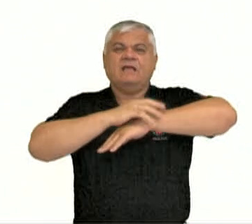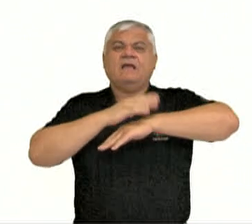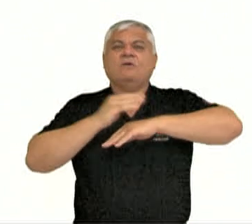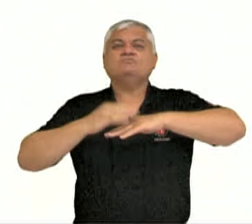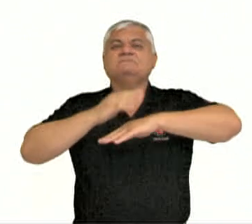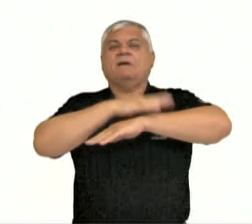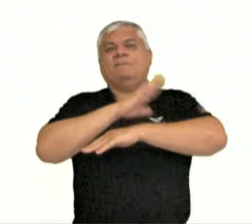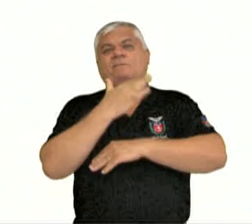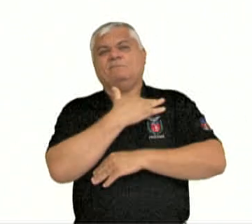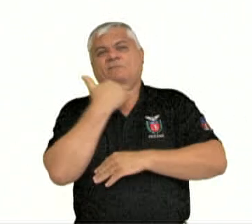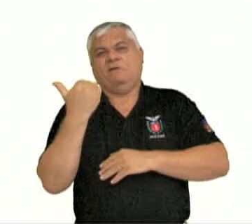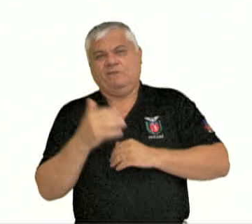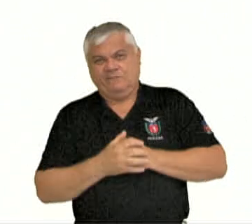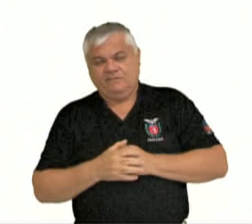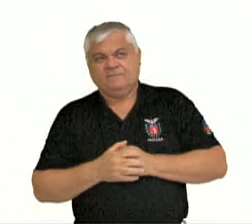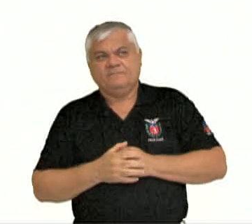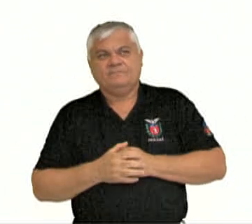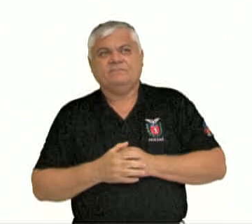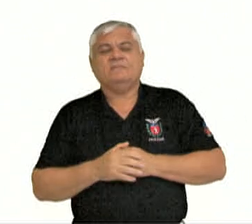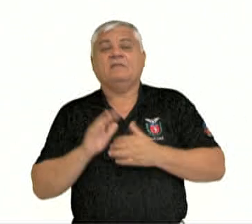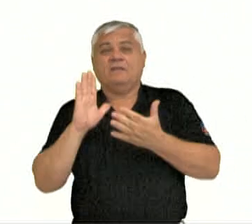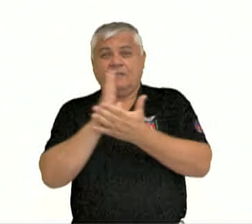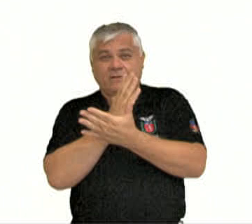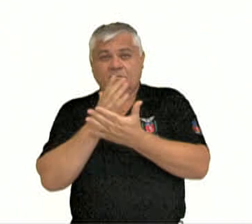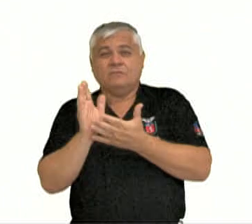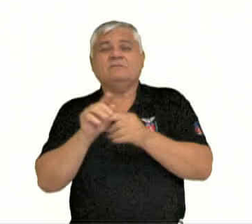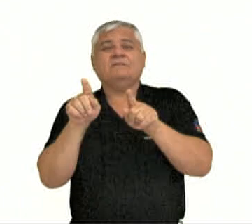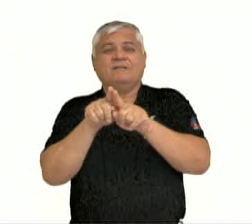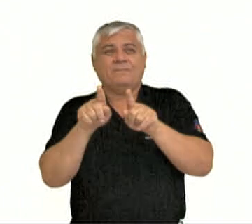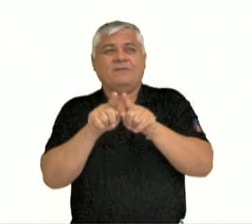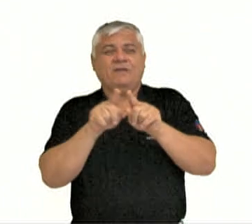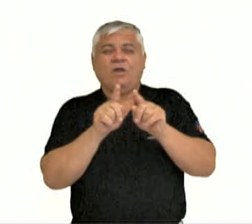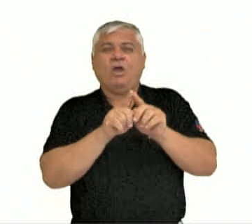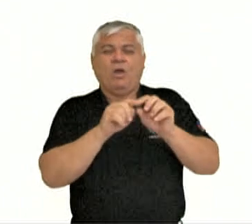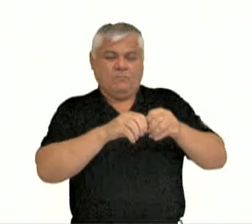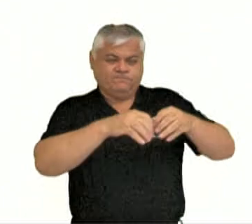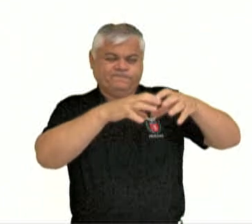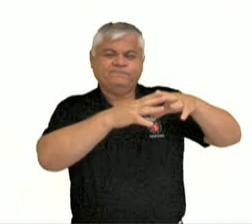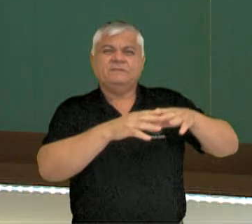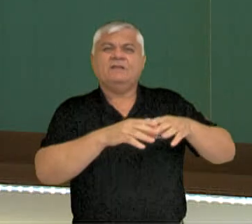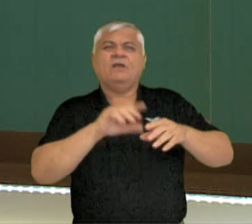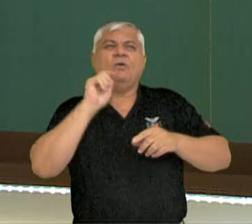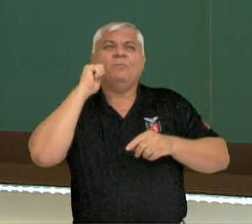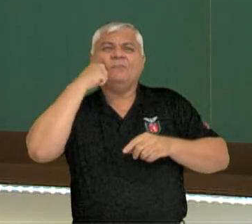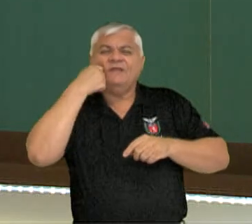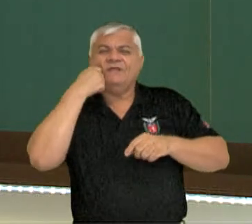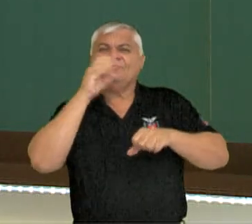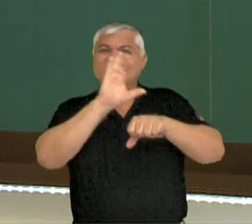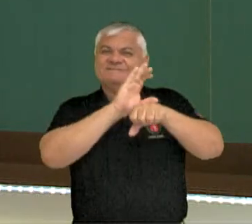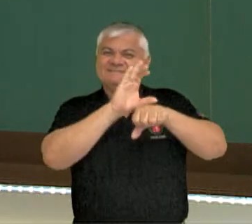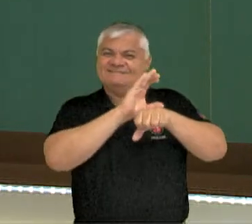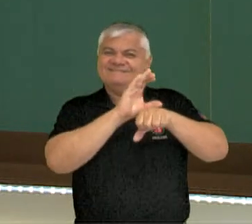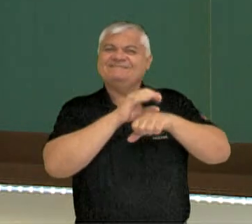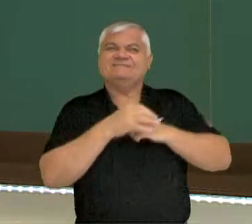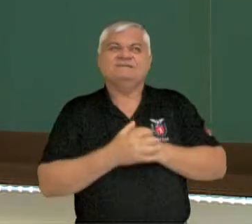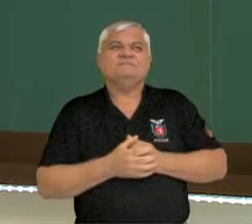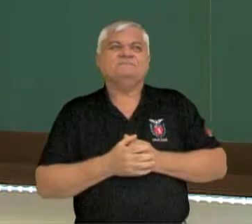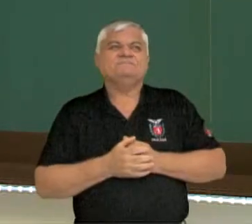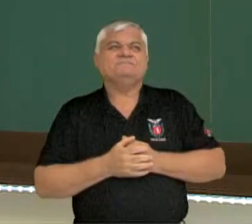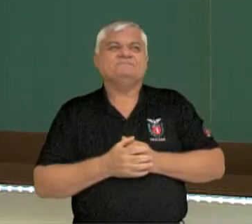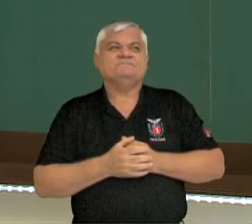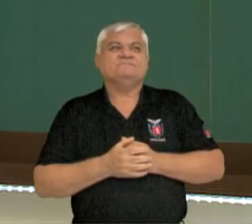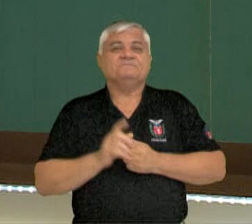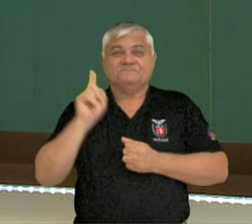Os zigomicotas são conhecidos como os bolores do pão, na cor preta e cinza. Já os